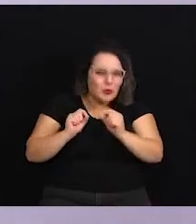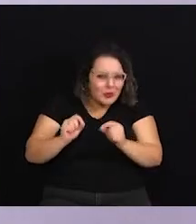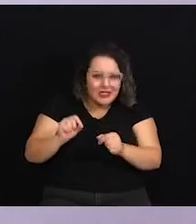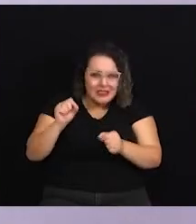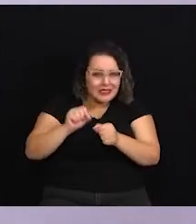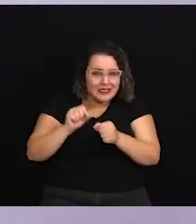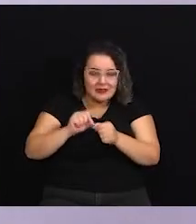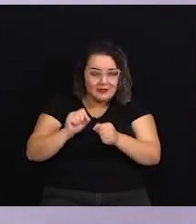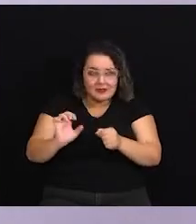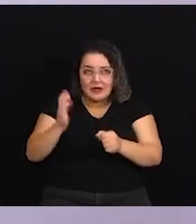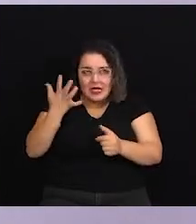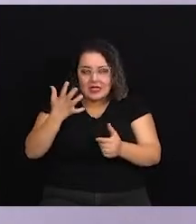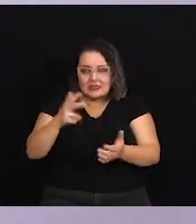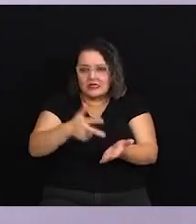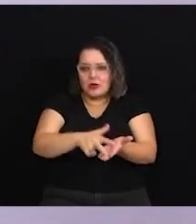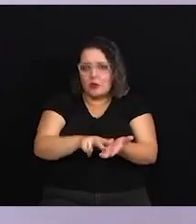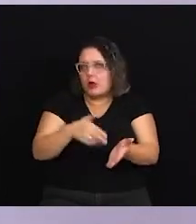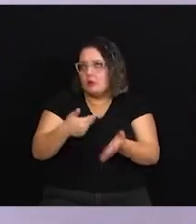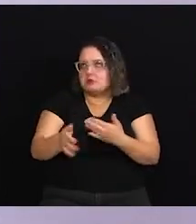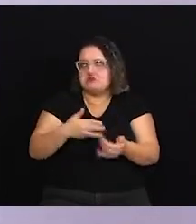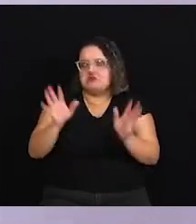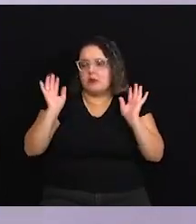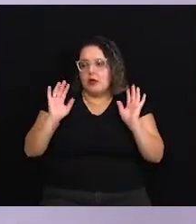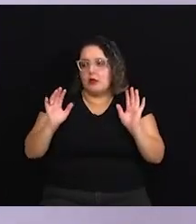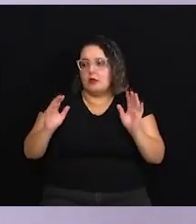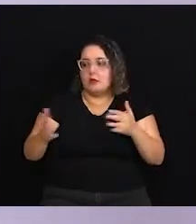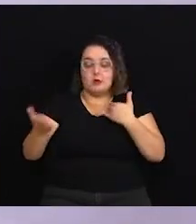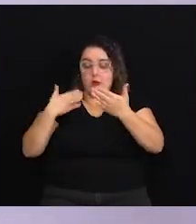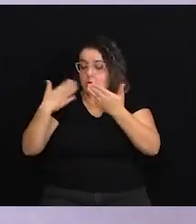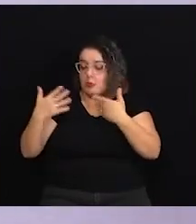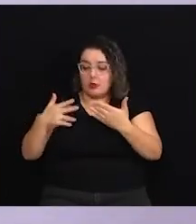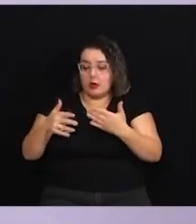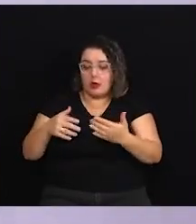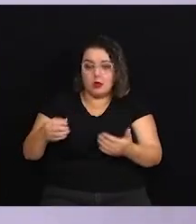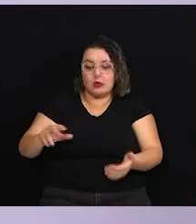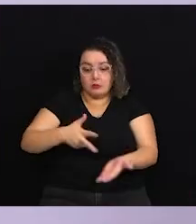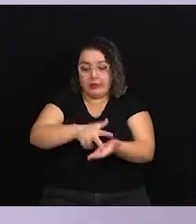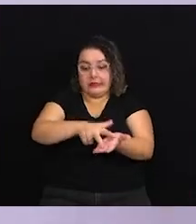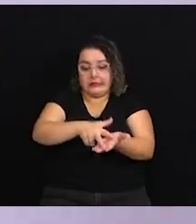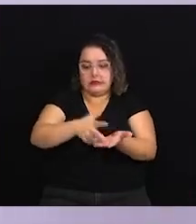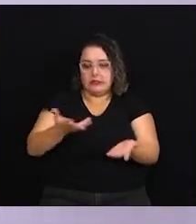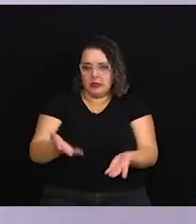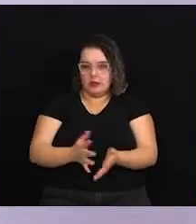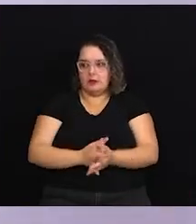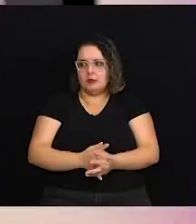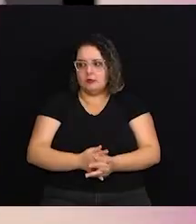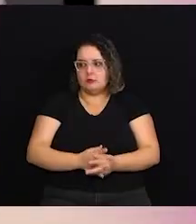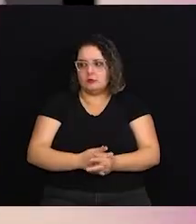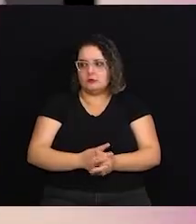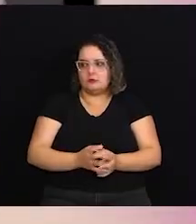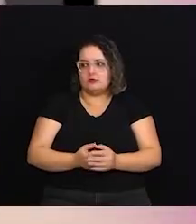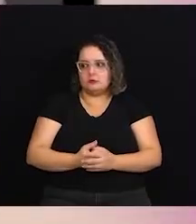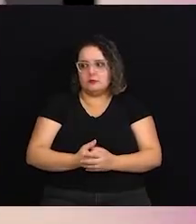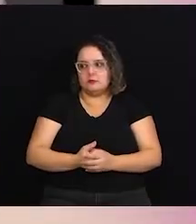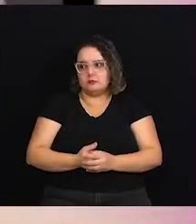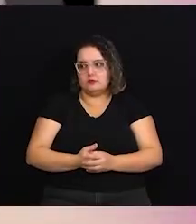desencadeia essa crise ou é do nada Oi tá aqui por exemplo conversando e de repente tem uma crise